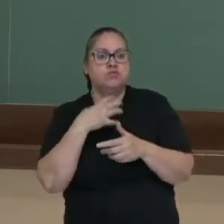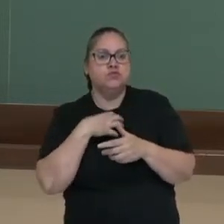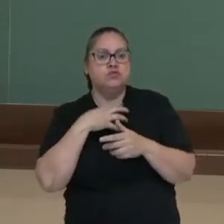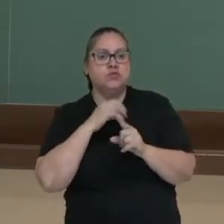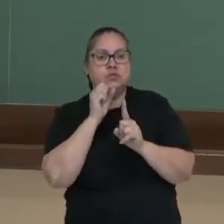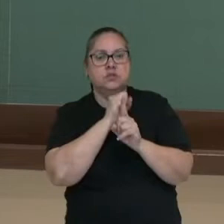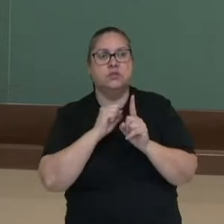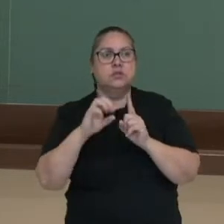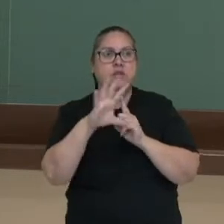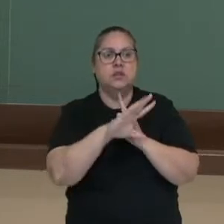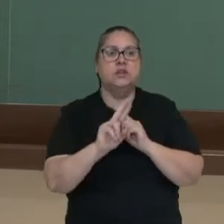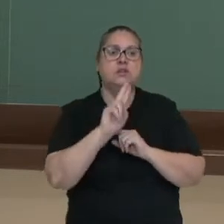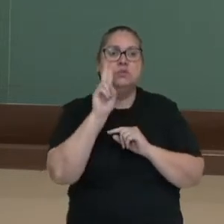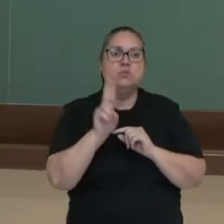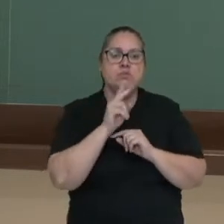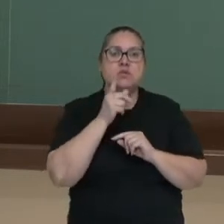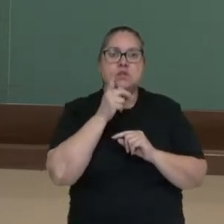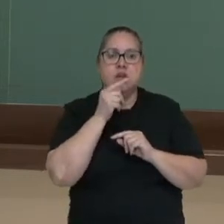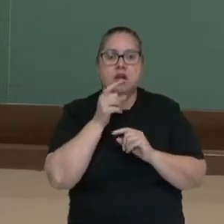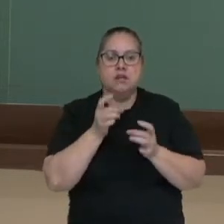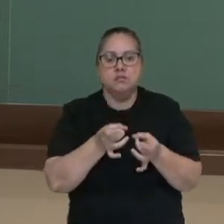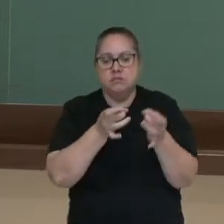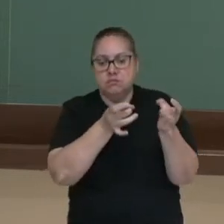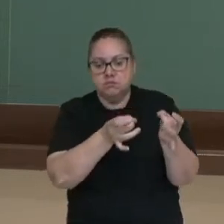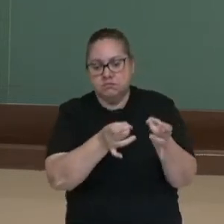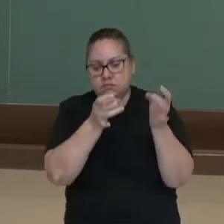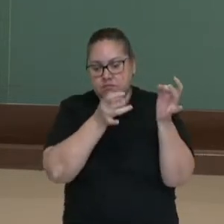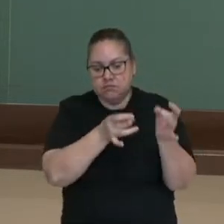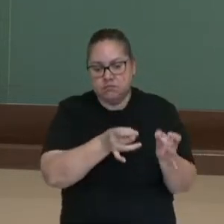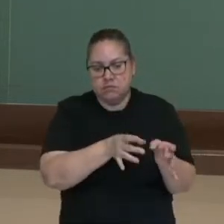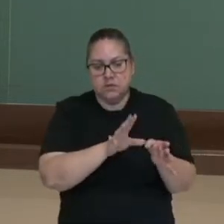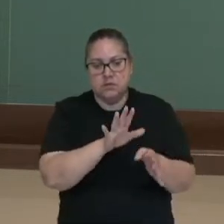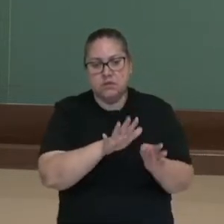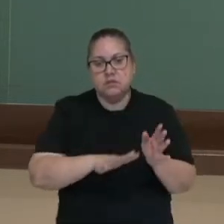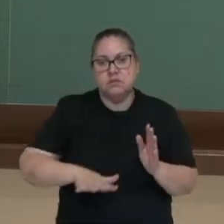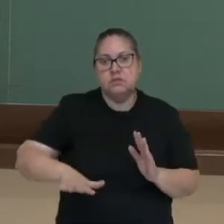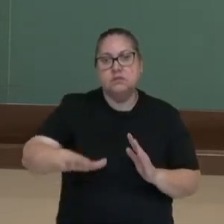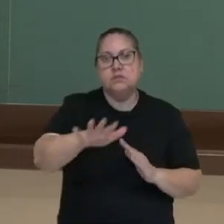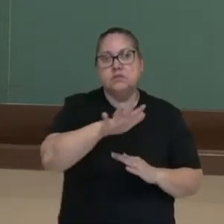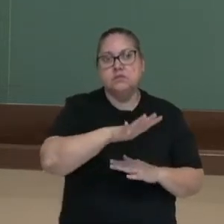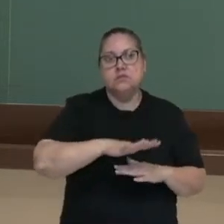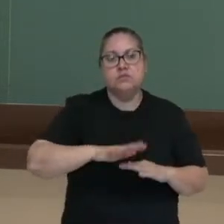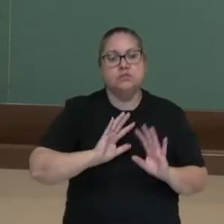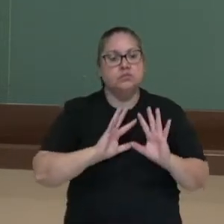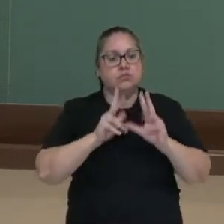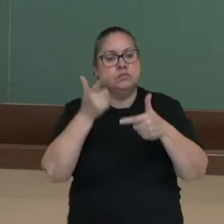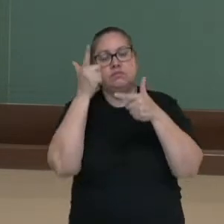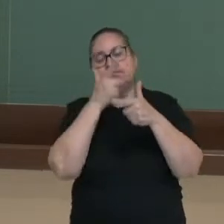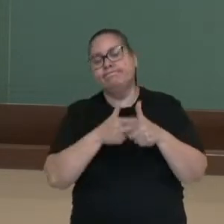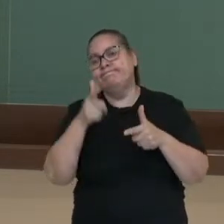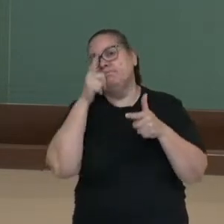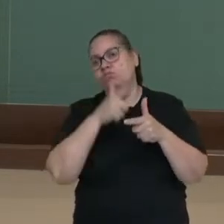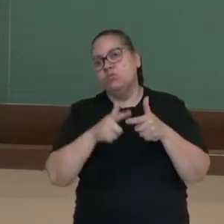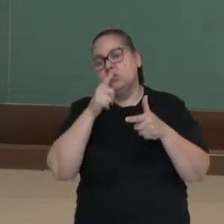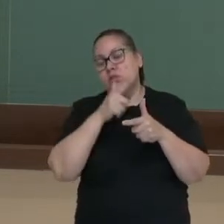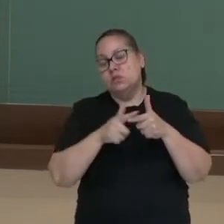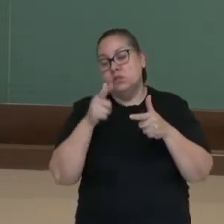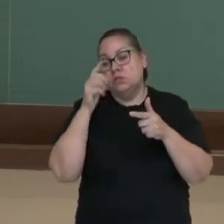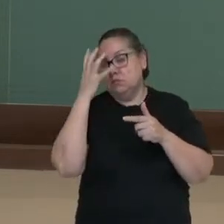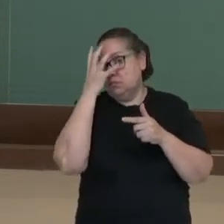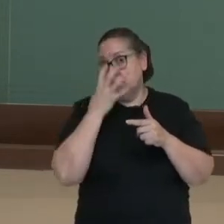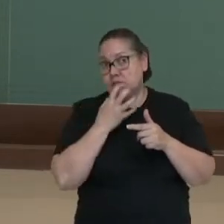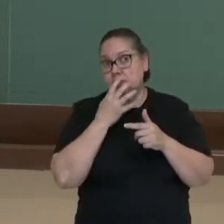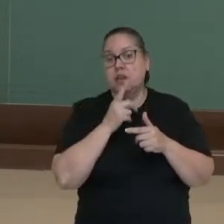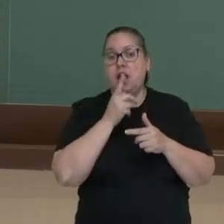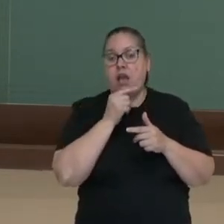sociedade utiliza a água e descarta no meio ambiente, gerando ali todo um problema, né, nessa água